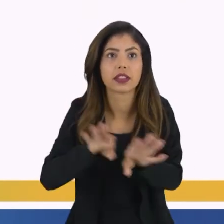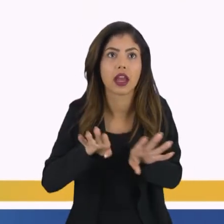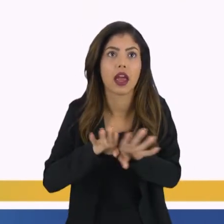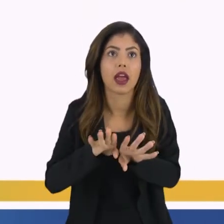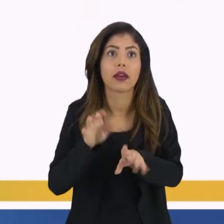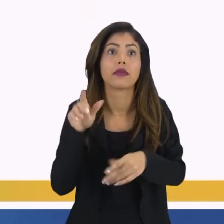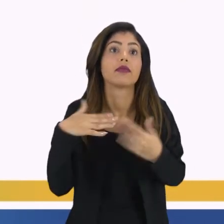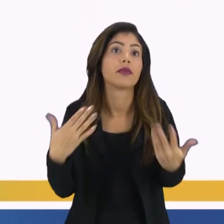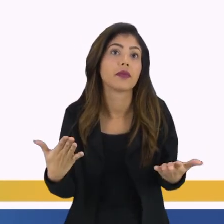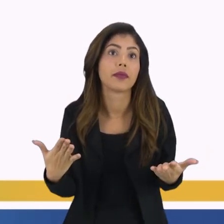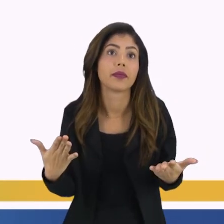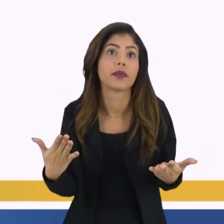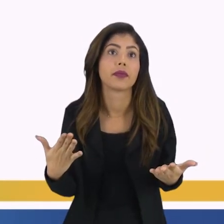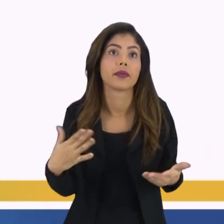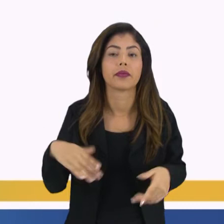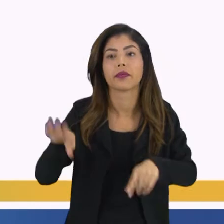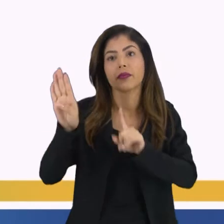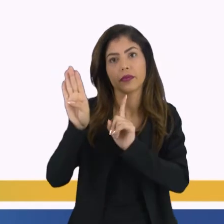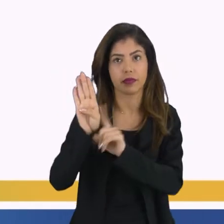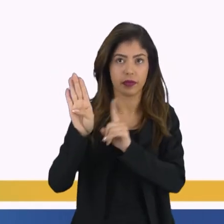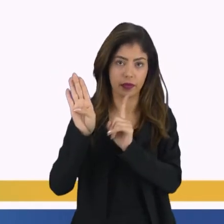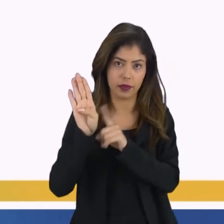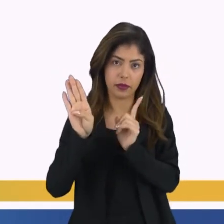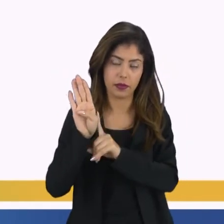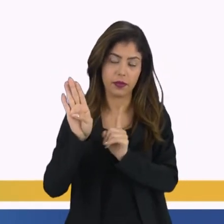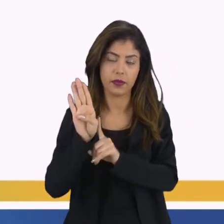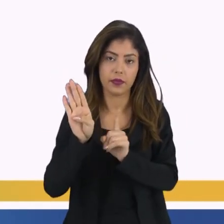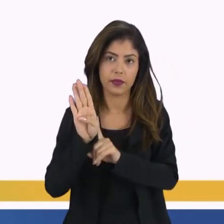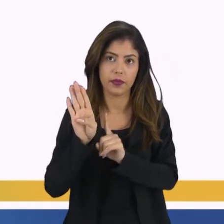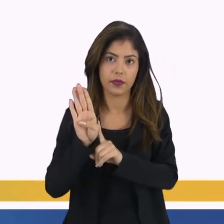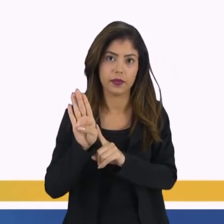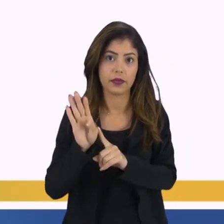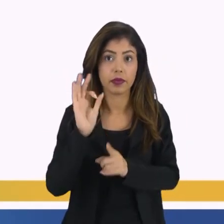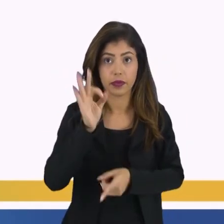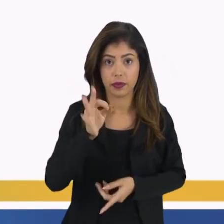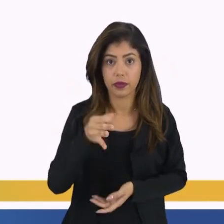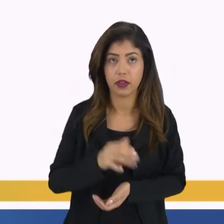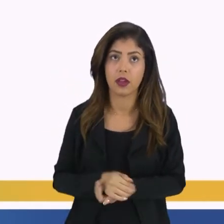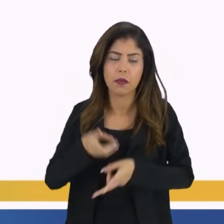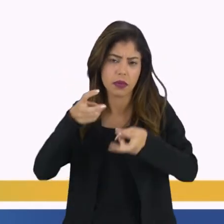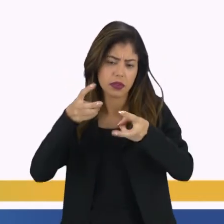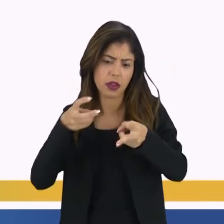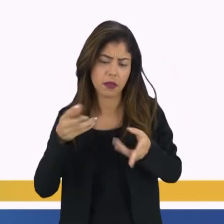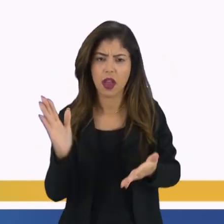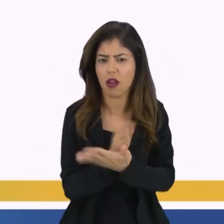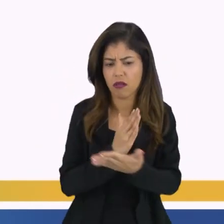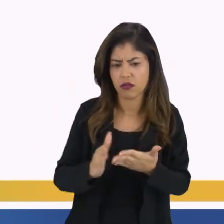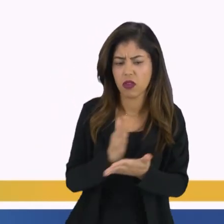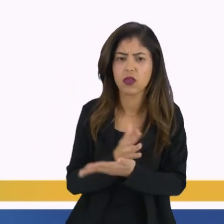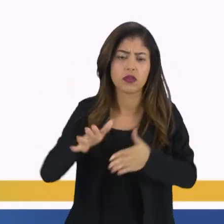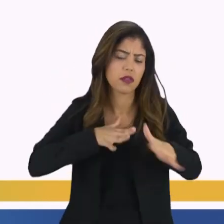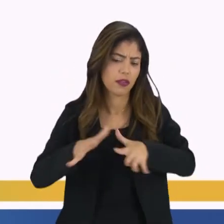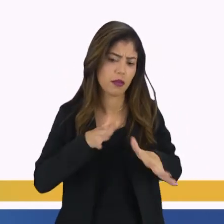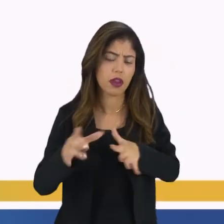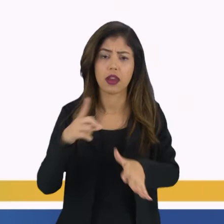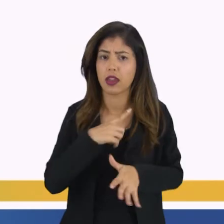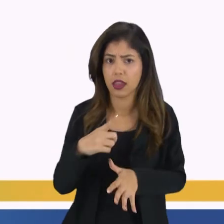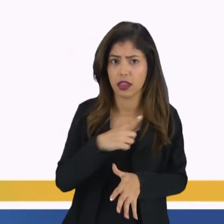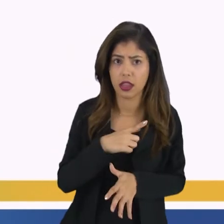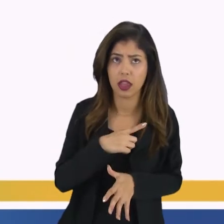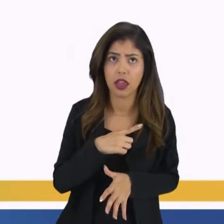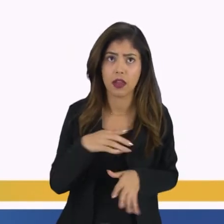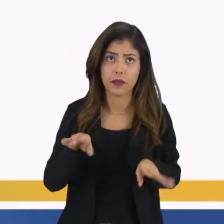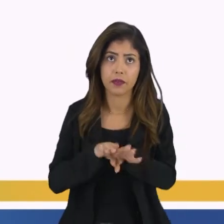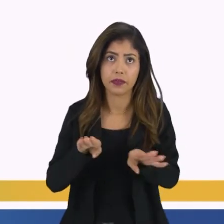aí vai na letra... Vamos lá? Na letra B, gente, exatamente. Nós vamos perceber ali alguns movimentos, algumas indicações do